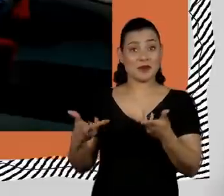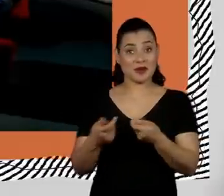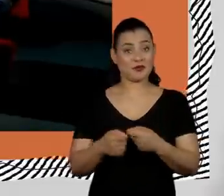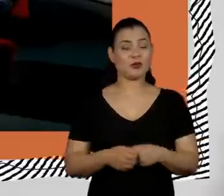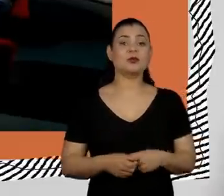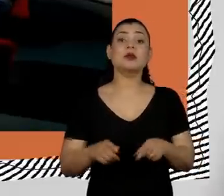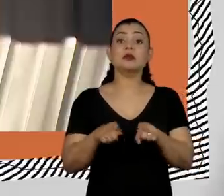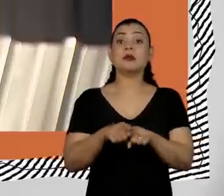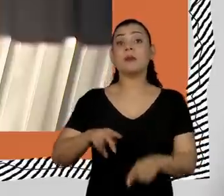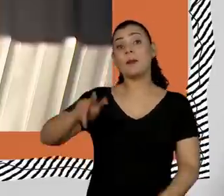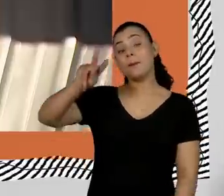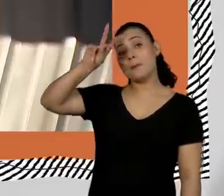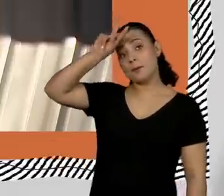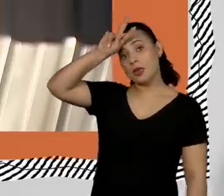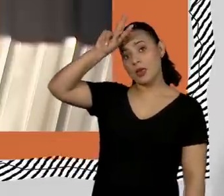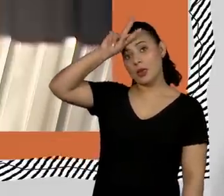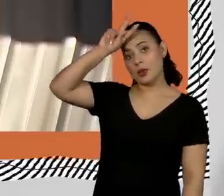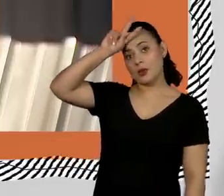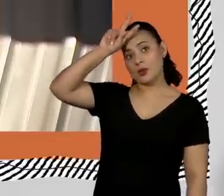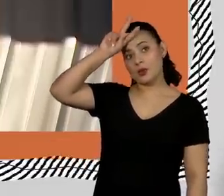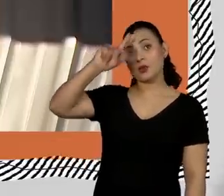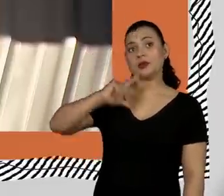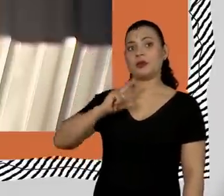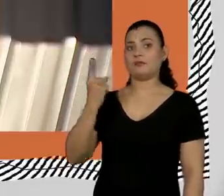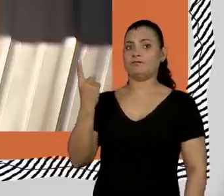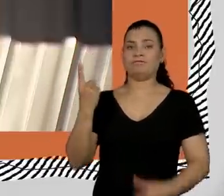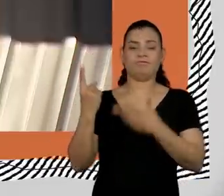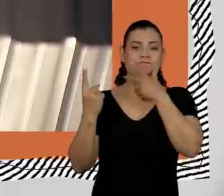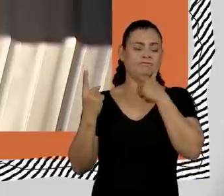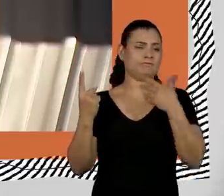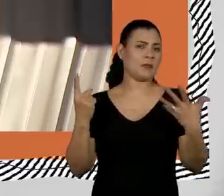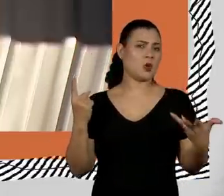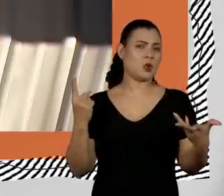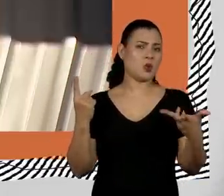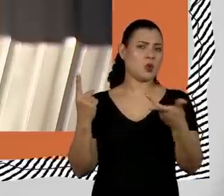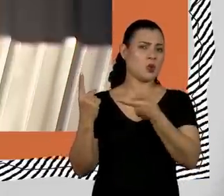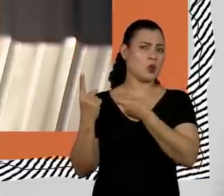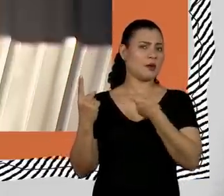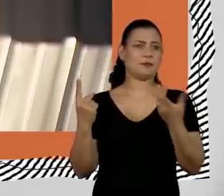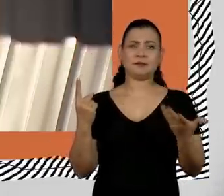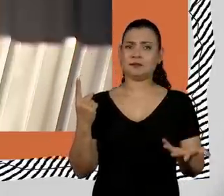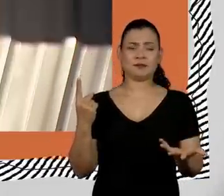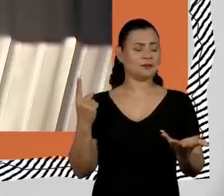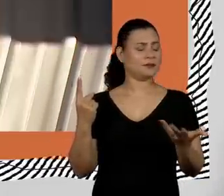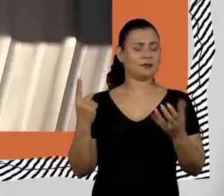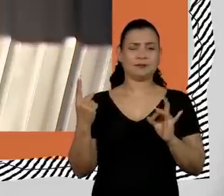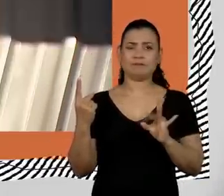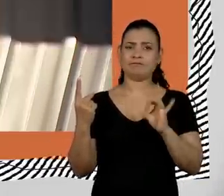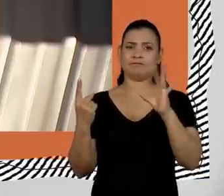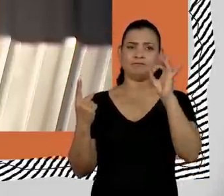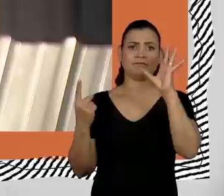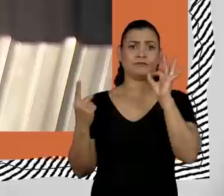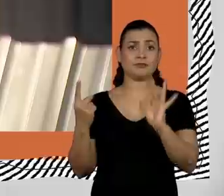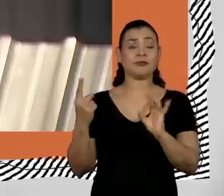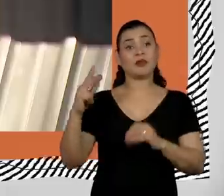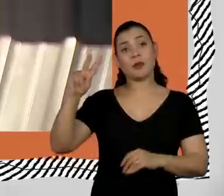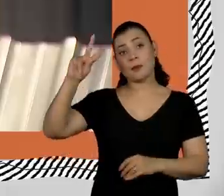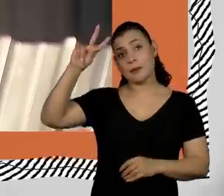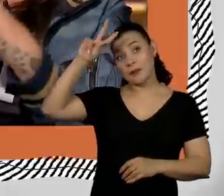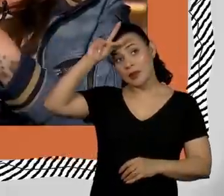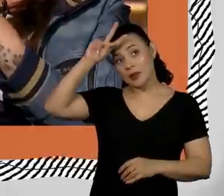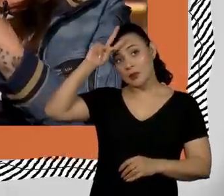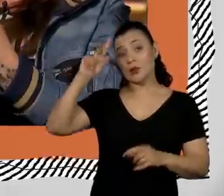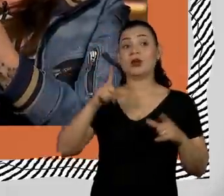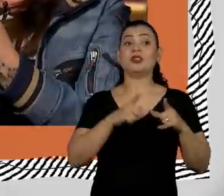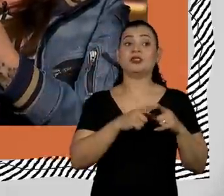bom peru existe um cara que faz um trabalho Mickey que é peru com